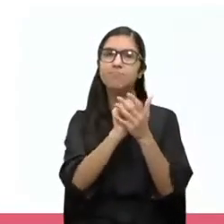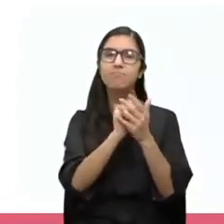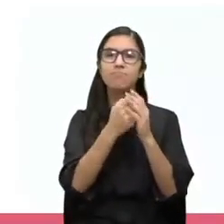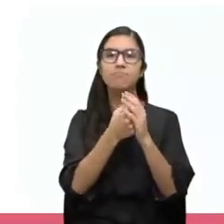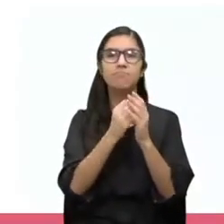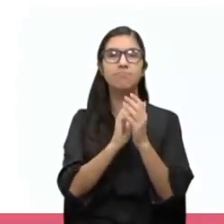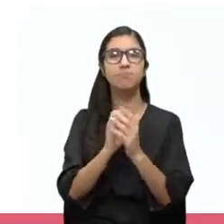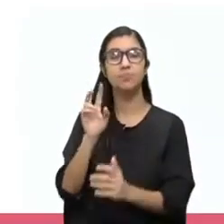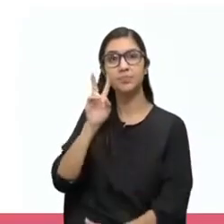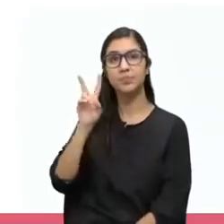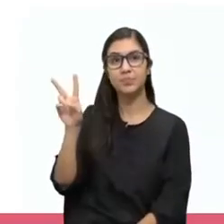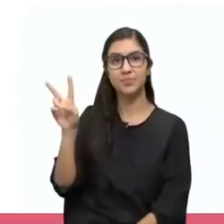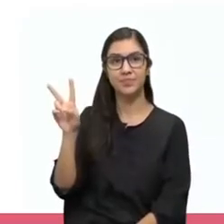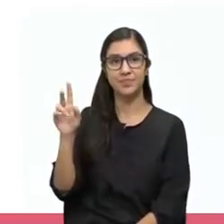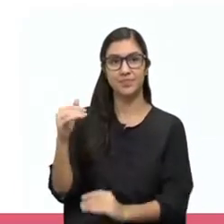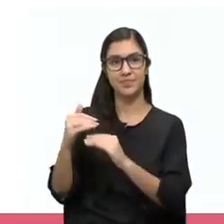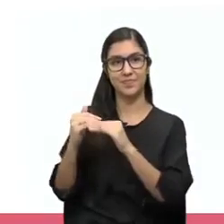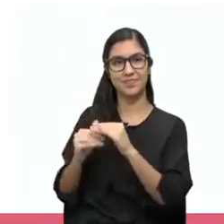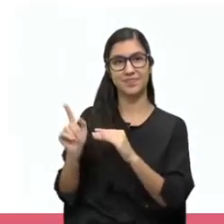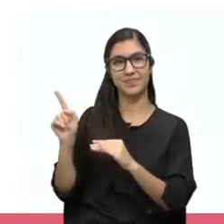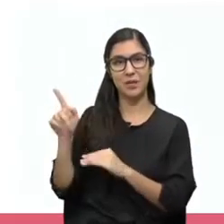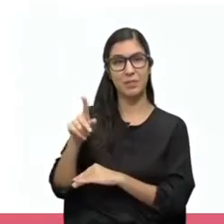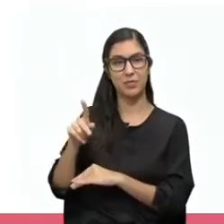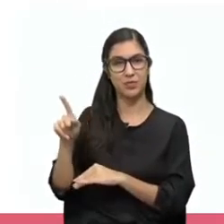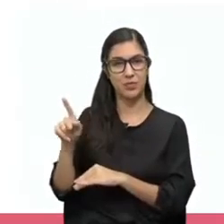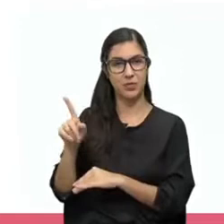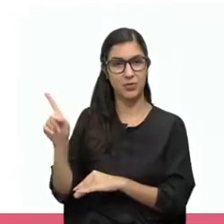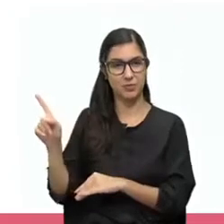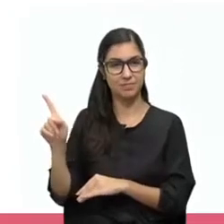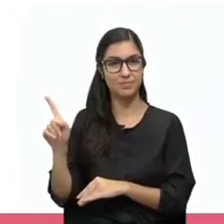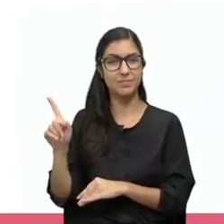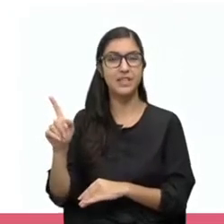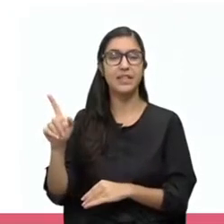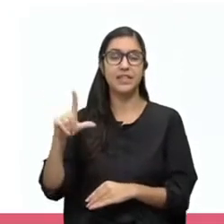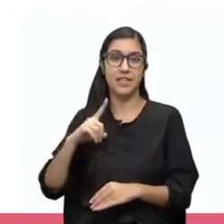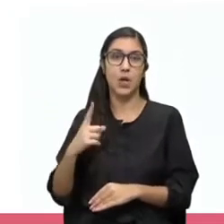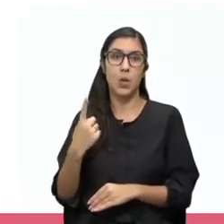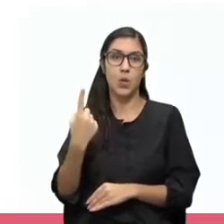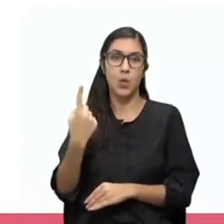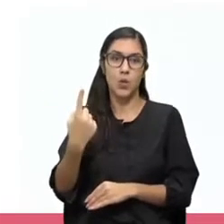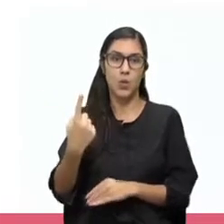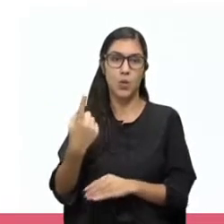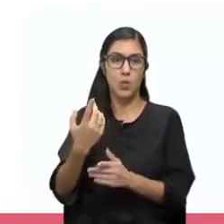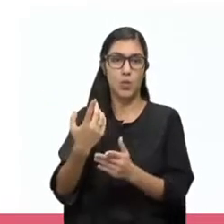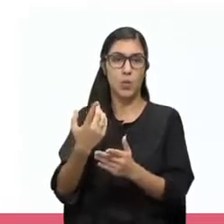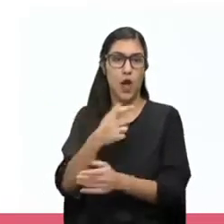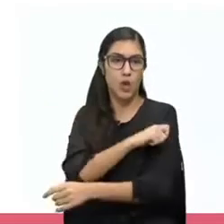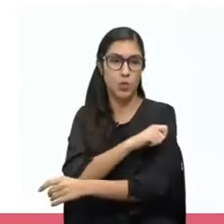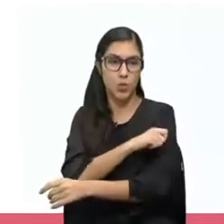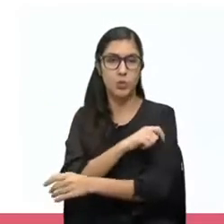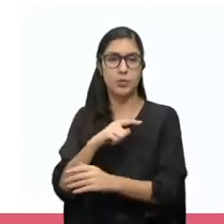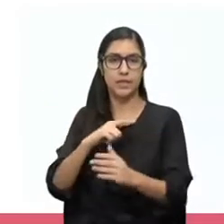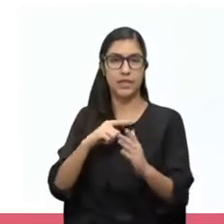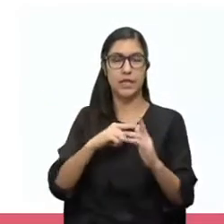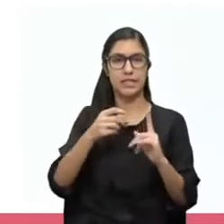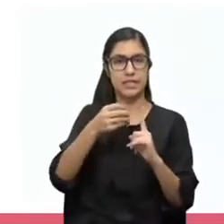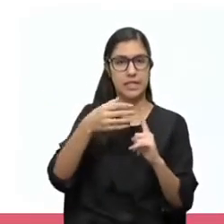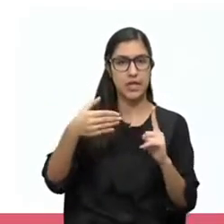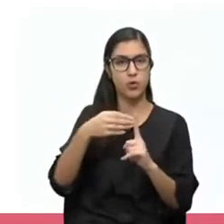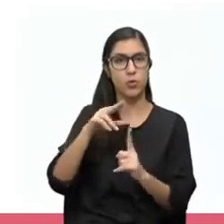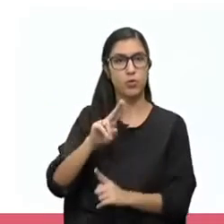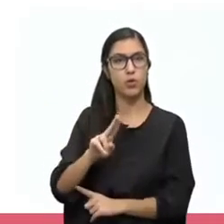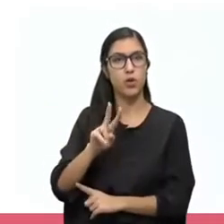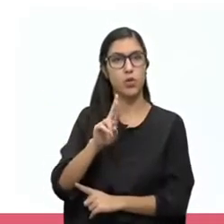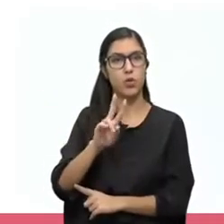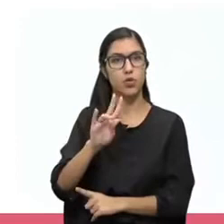Aqui sou eu aqui embaixo com um aluno com síndrome de Usher. Aqui também uma interpretação utilizando